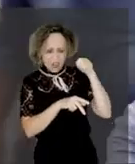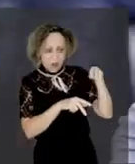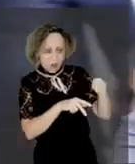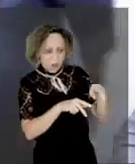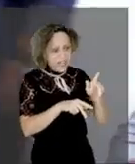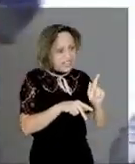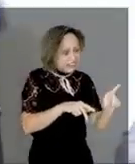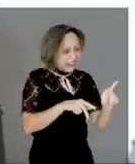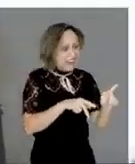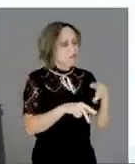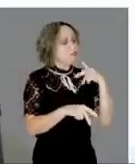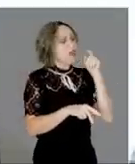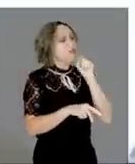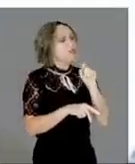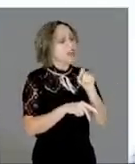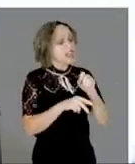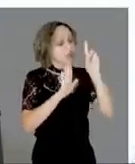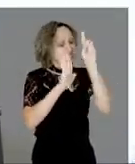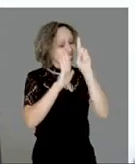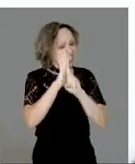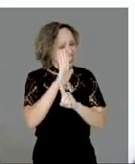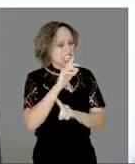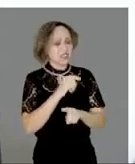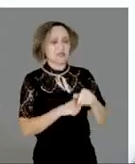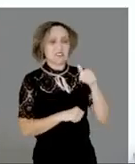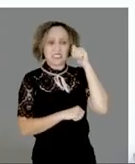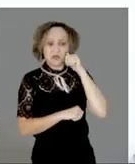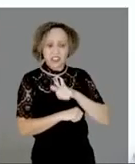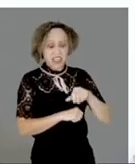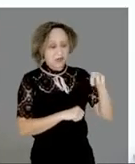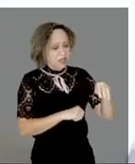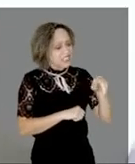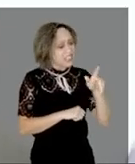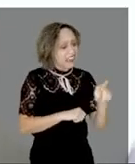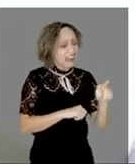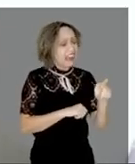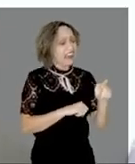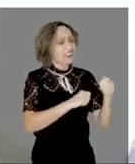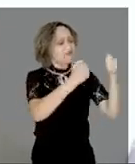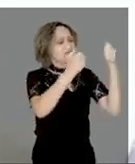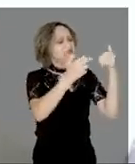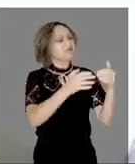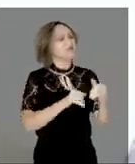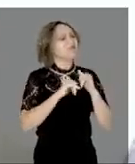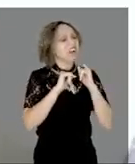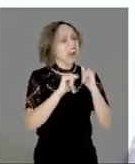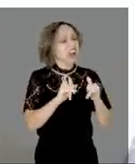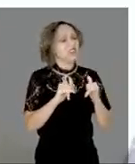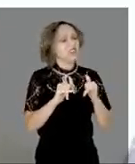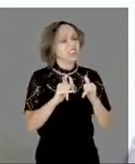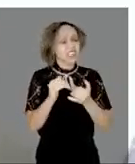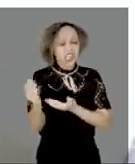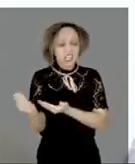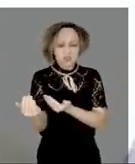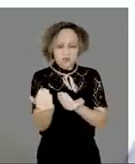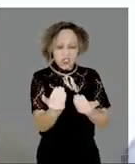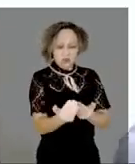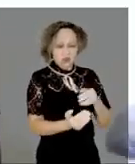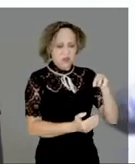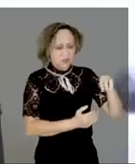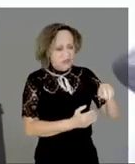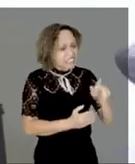e arbitrariedades. Mas Marighella não é só denúncia. Marighella, nessa mística